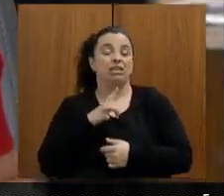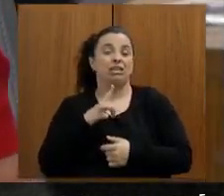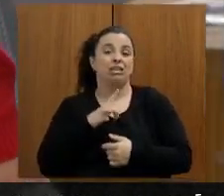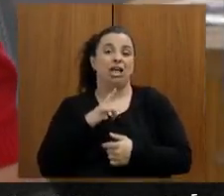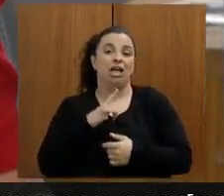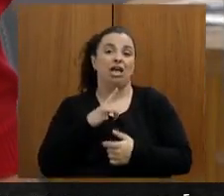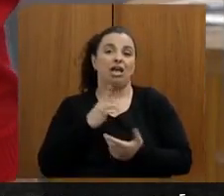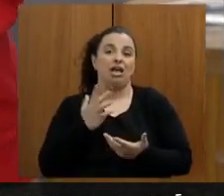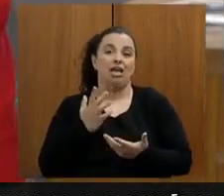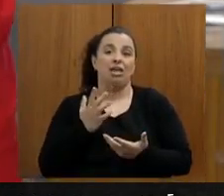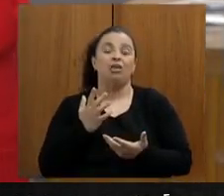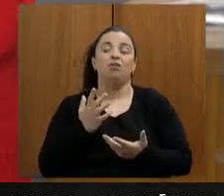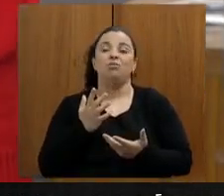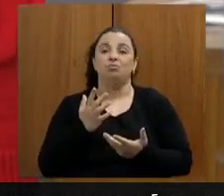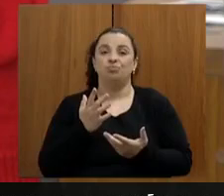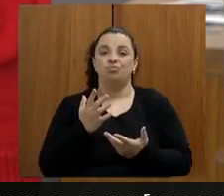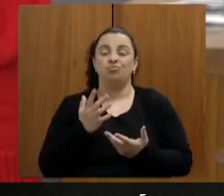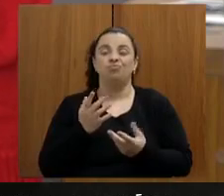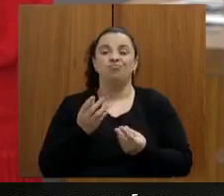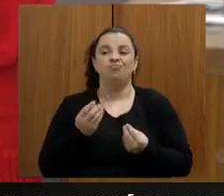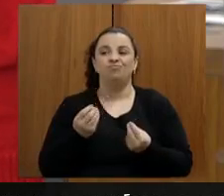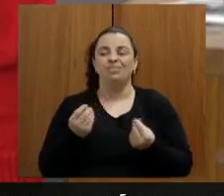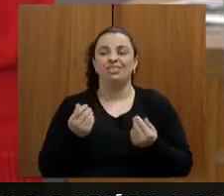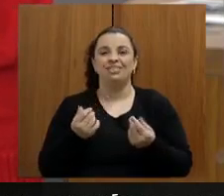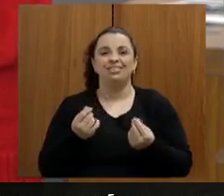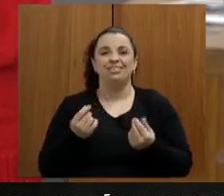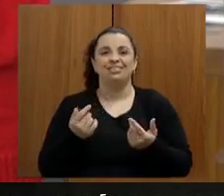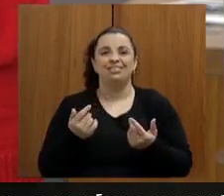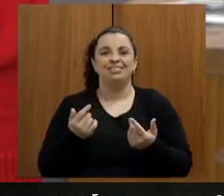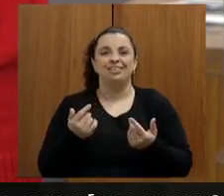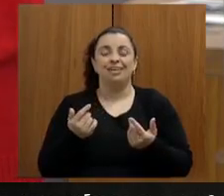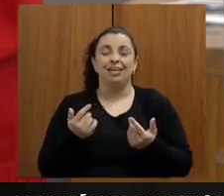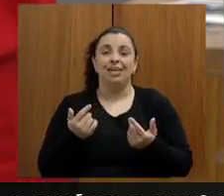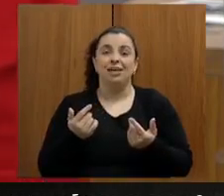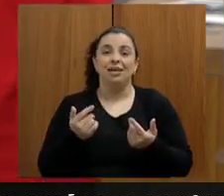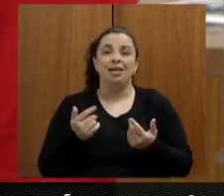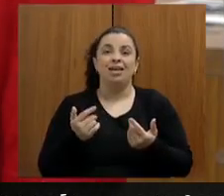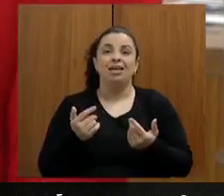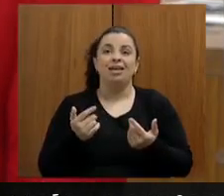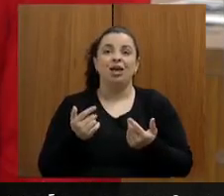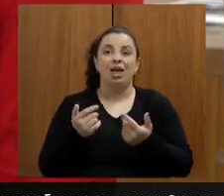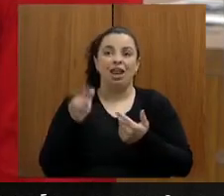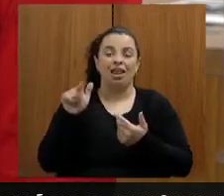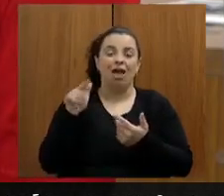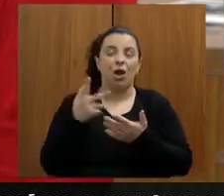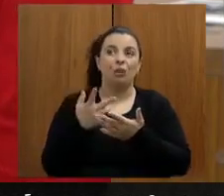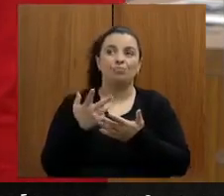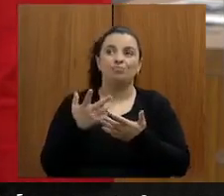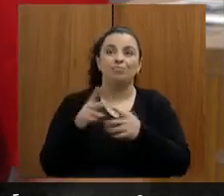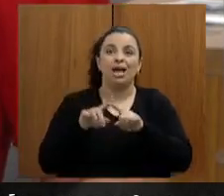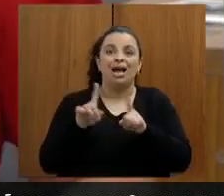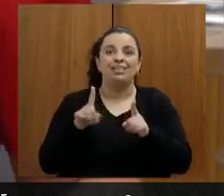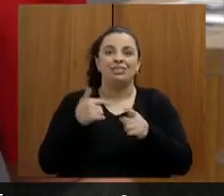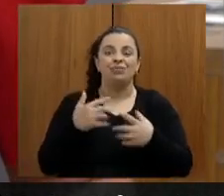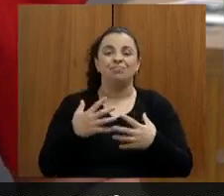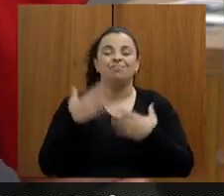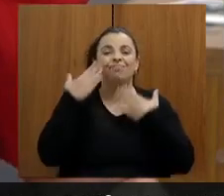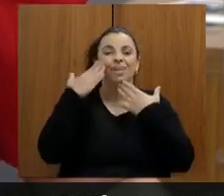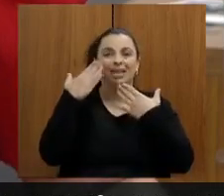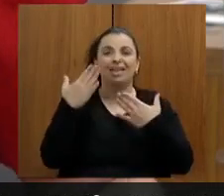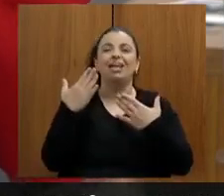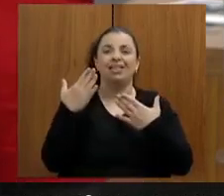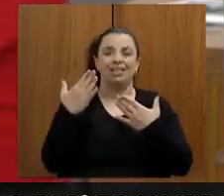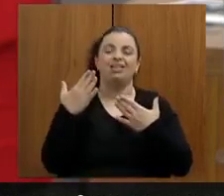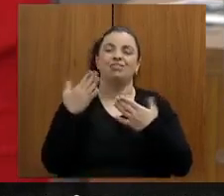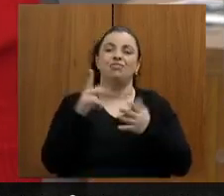uma uma condição assim eu sou muito grata ao corpo de bombeiro civil Deputado Gil nós temos